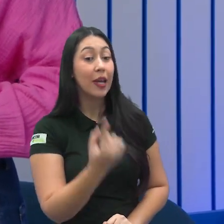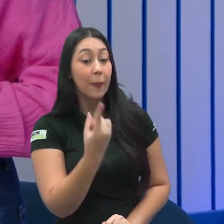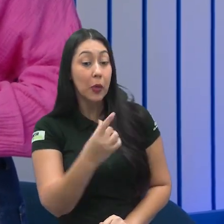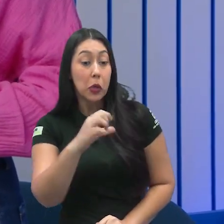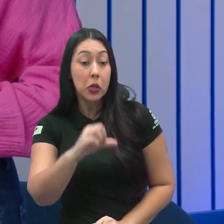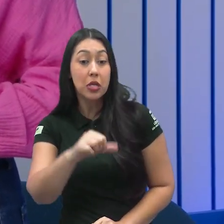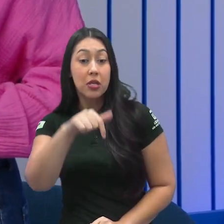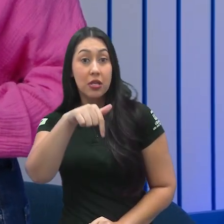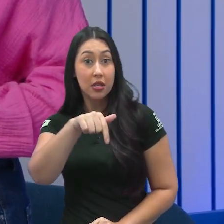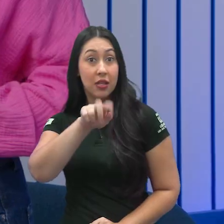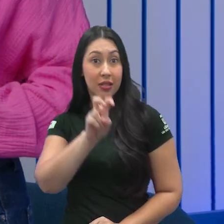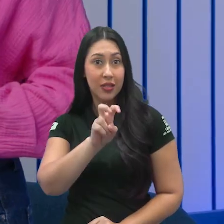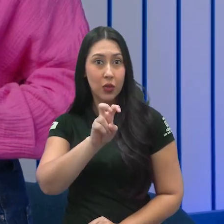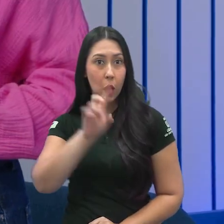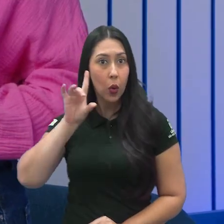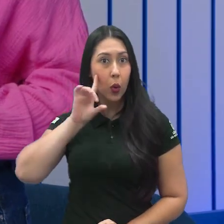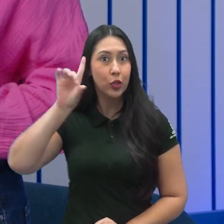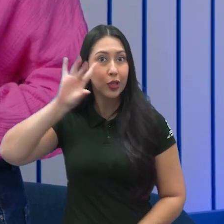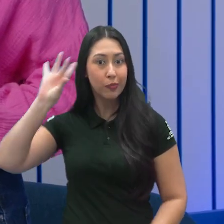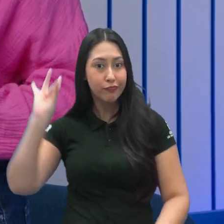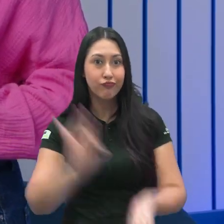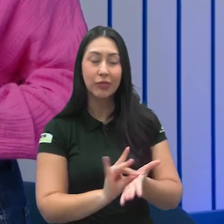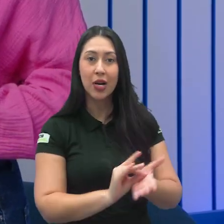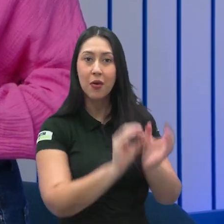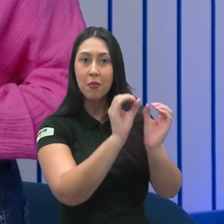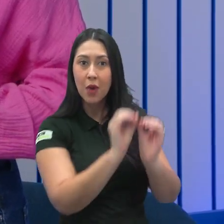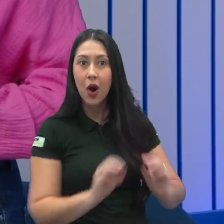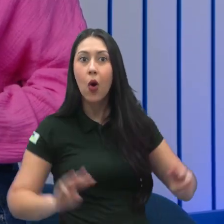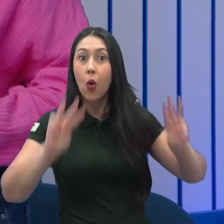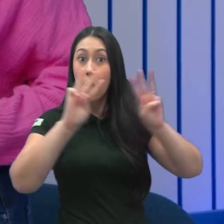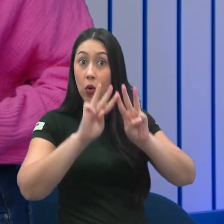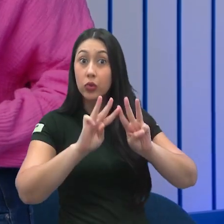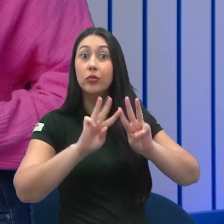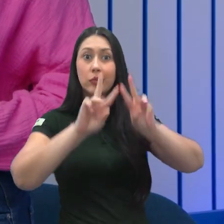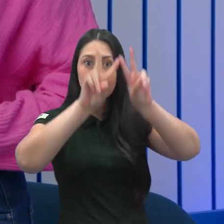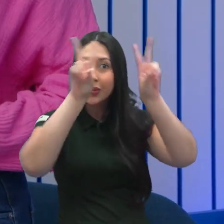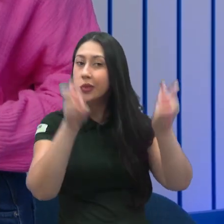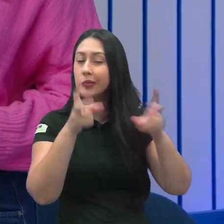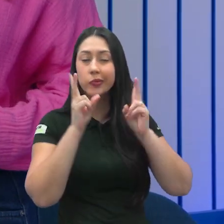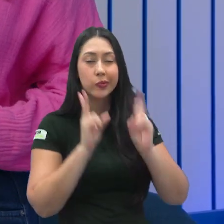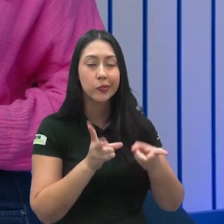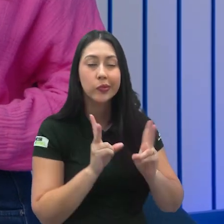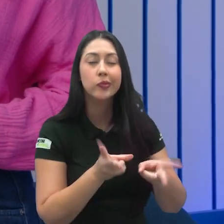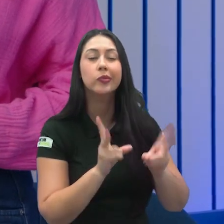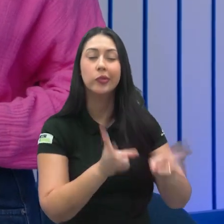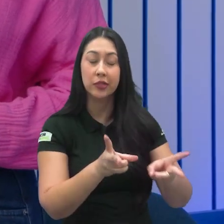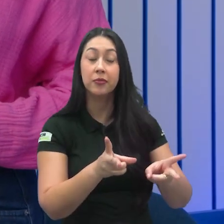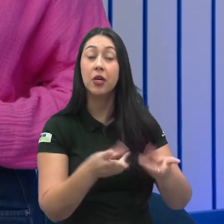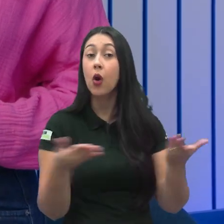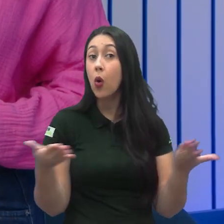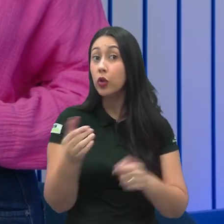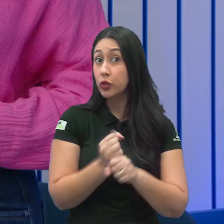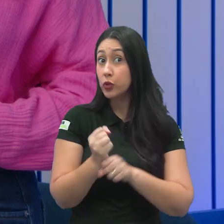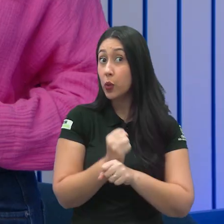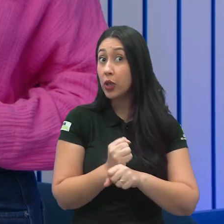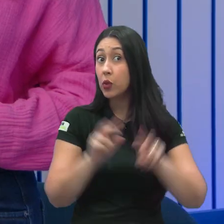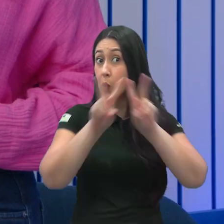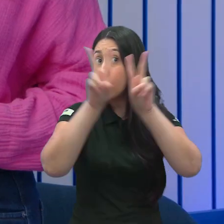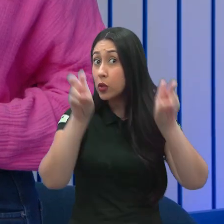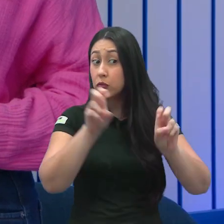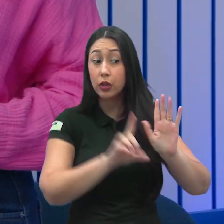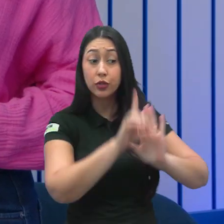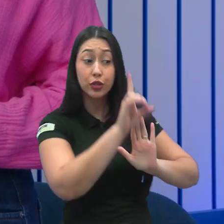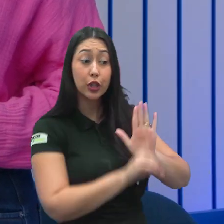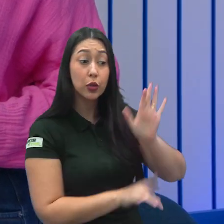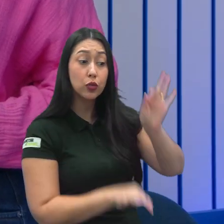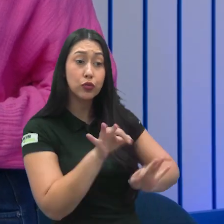foi oficializada pela ONU e passou a ter um tema anual. Nesse ano, o tema será Direitos, Justiça, Ação para